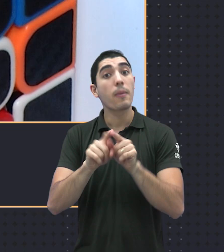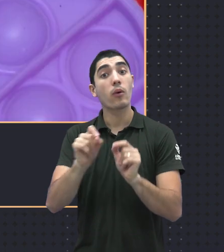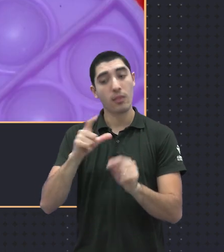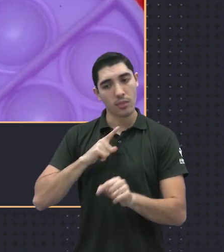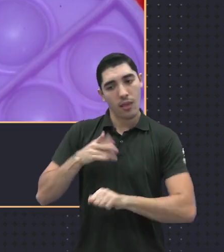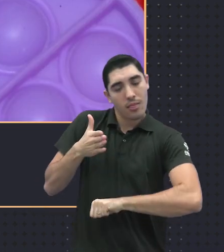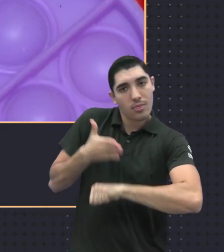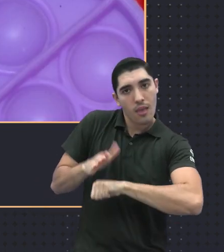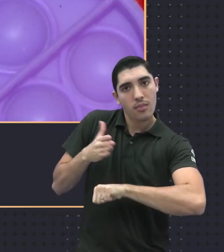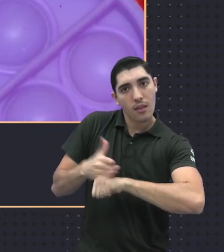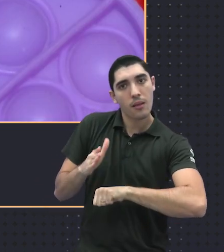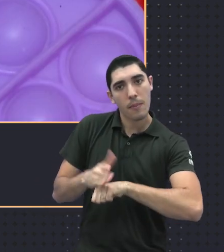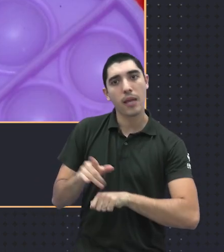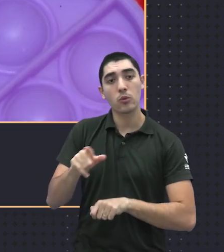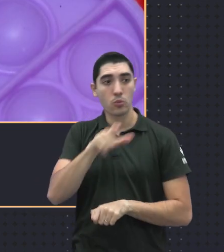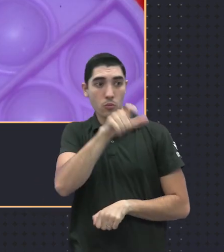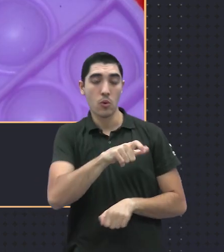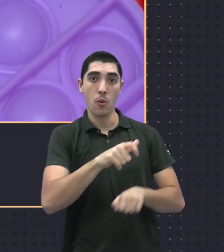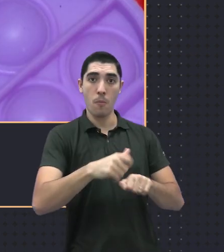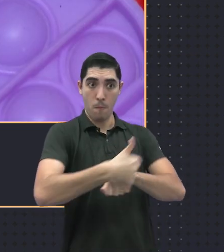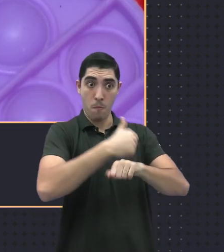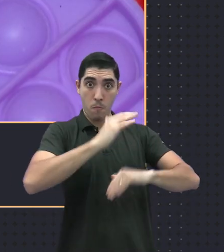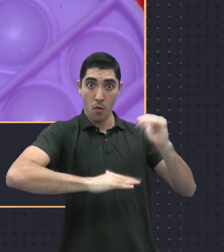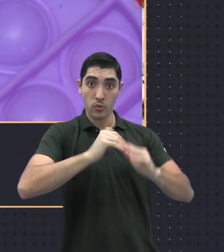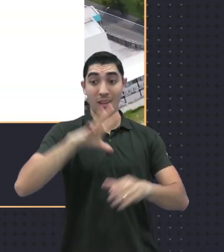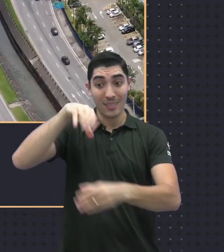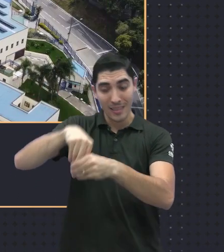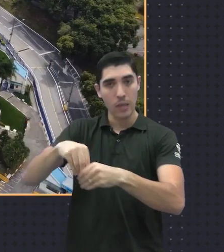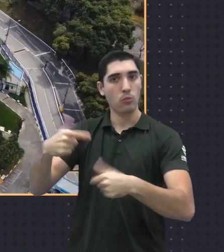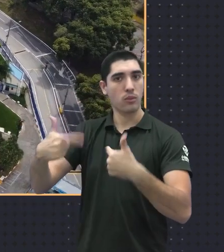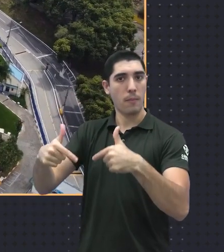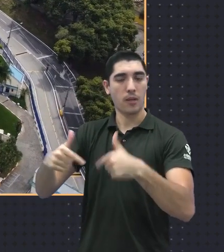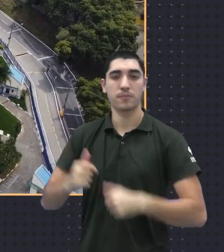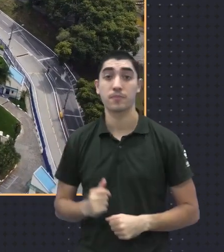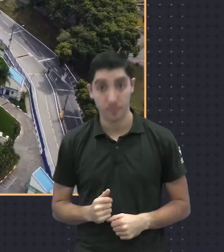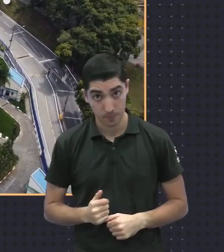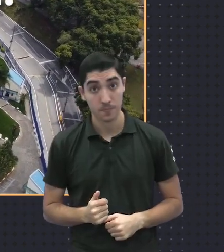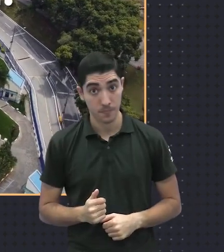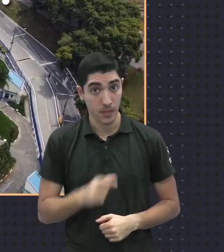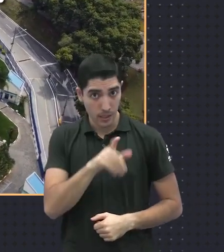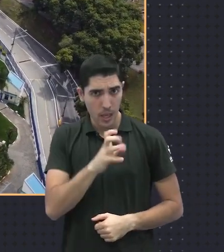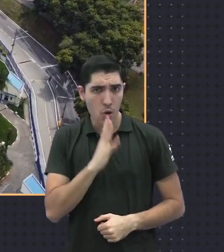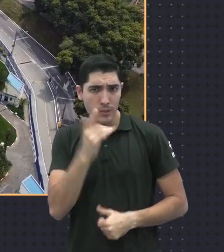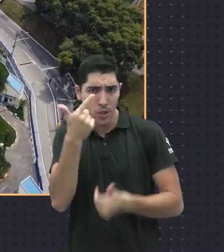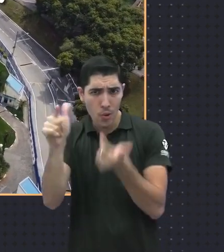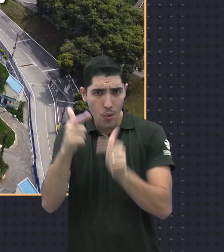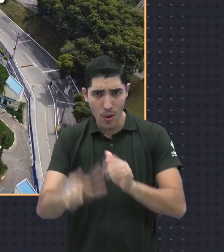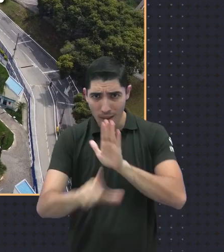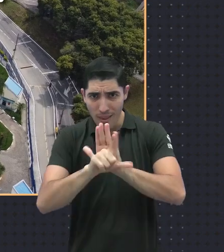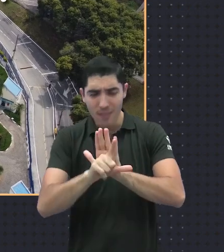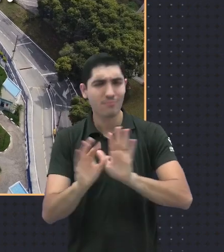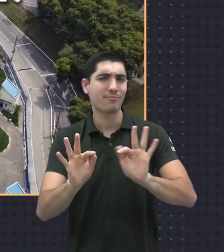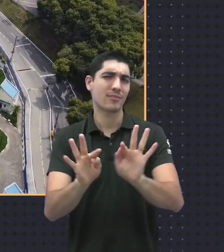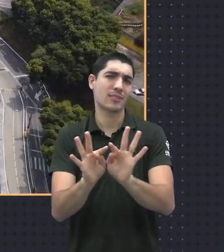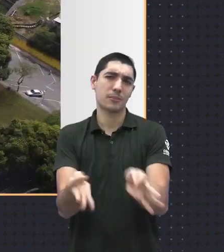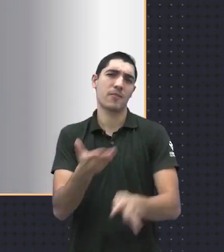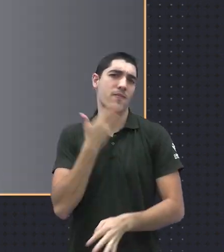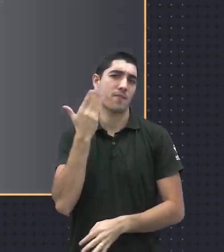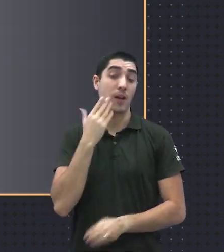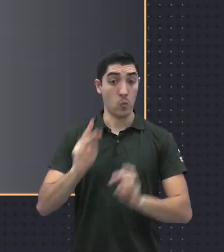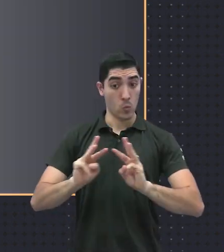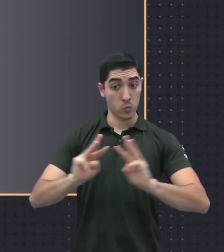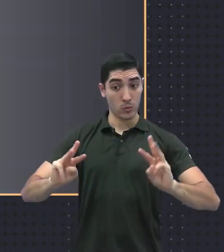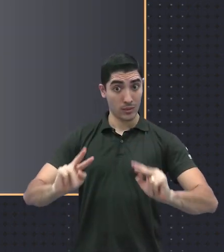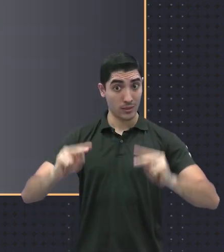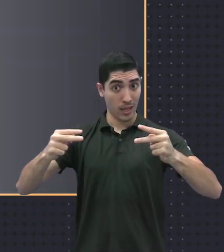de treinamentos para os profissionais que atuam nas salas. Quer saber mais sobre as leis da nossa cidade? É simples. No site